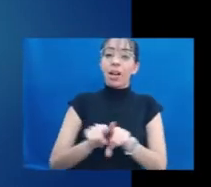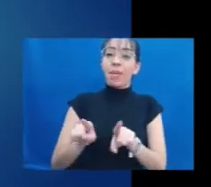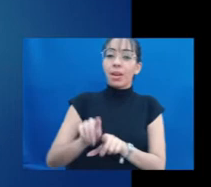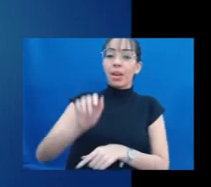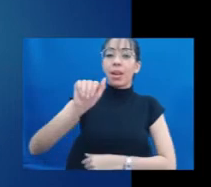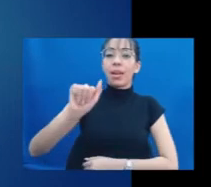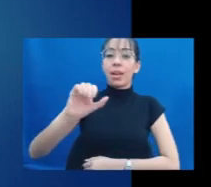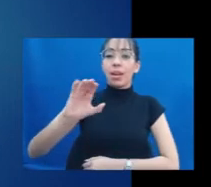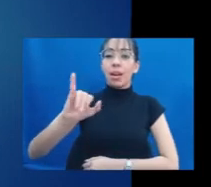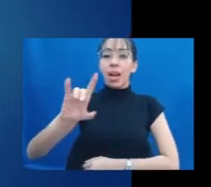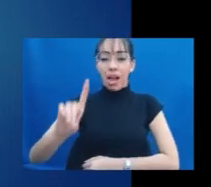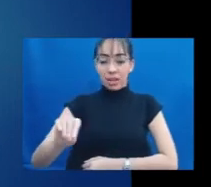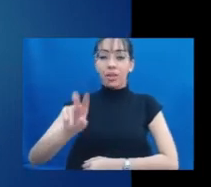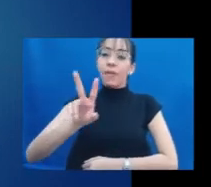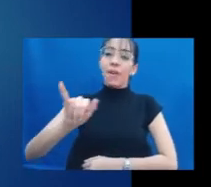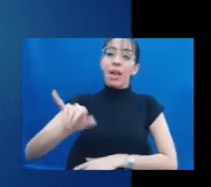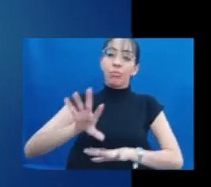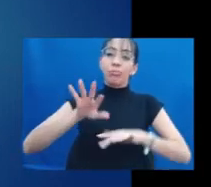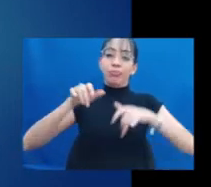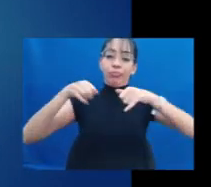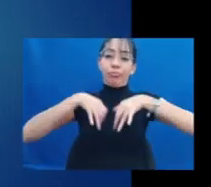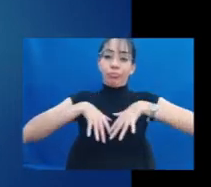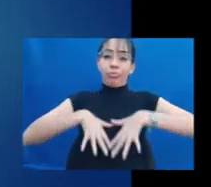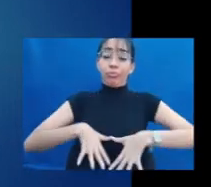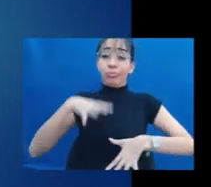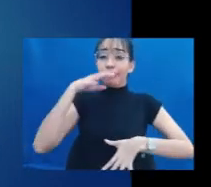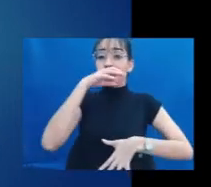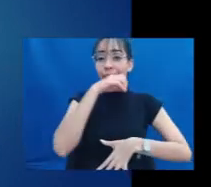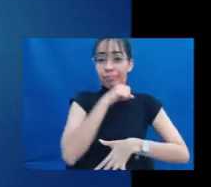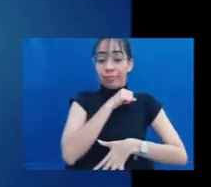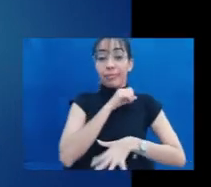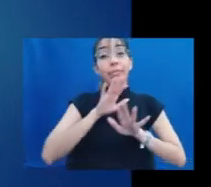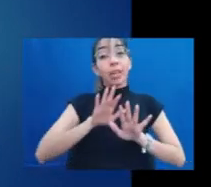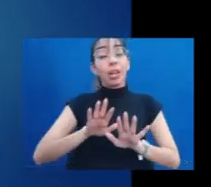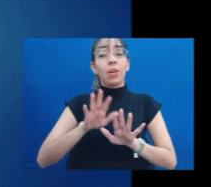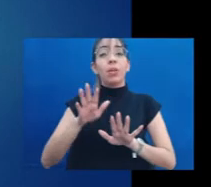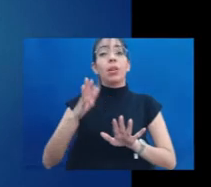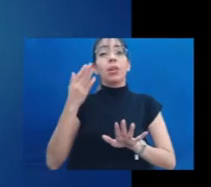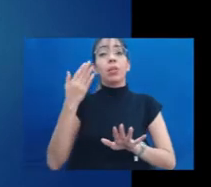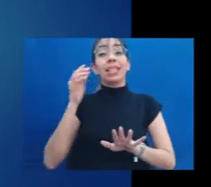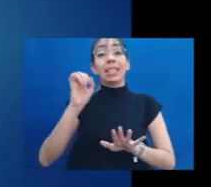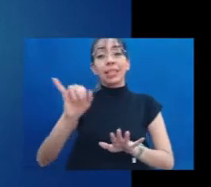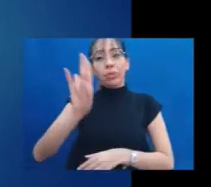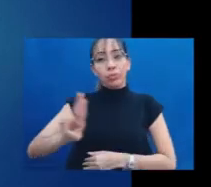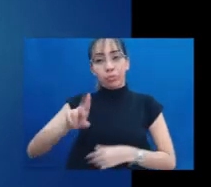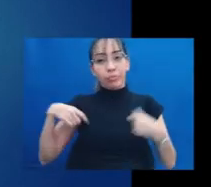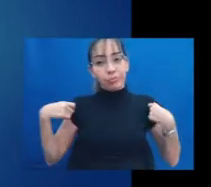O ácido entraria em contato com a pele mais facilmente. Então, usar os EPIs adequados, gente, mesmo